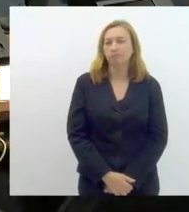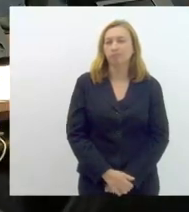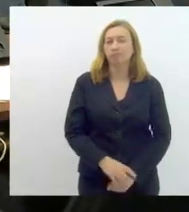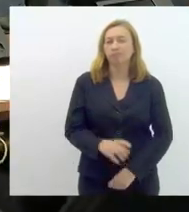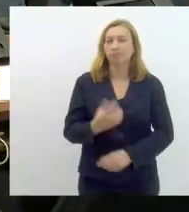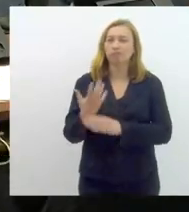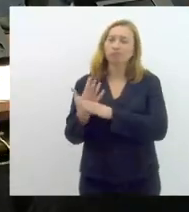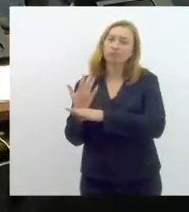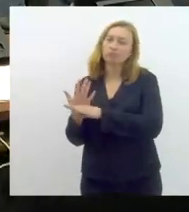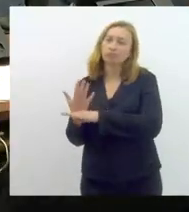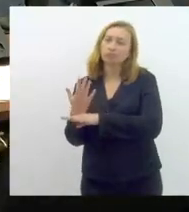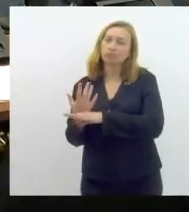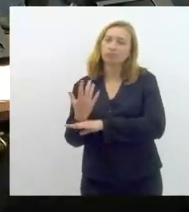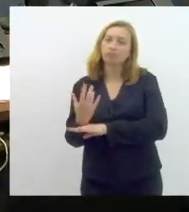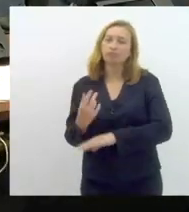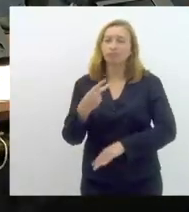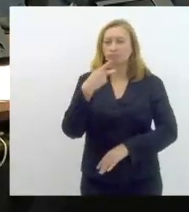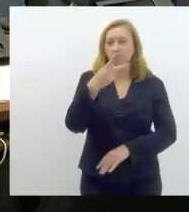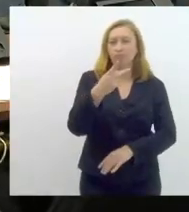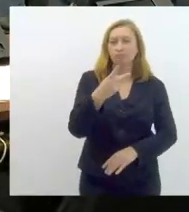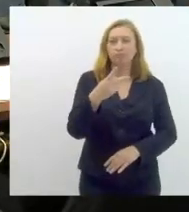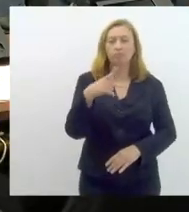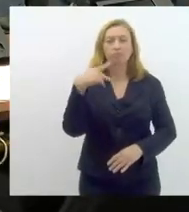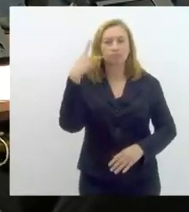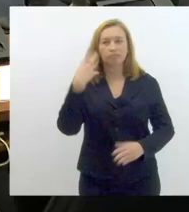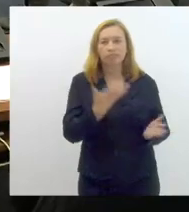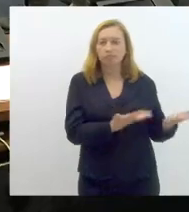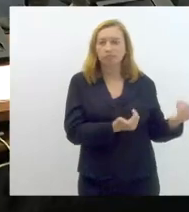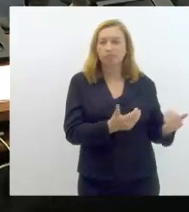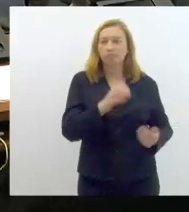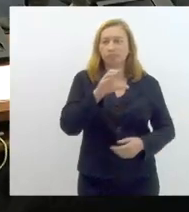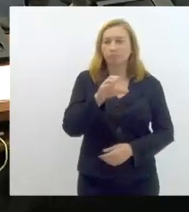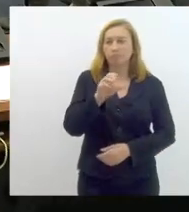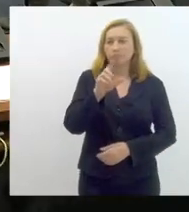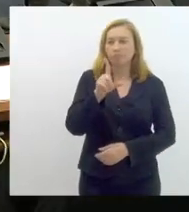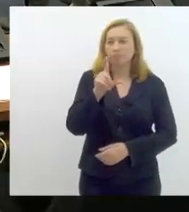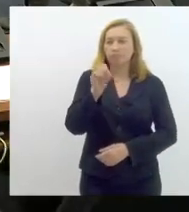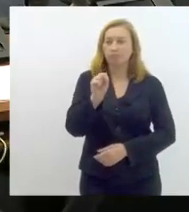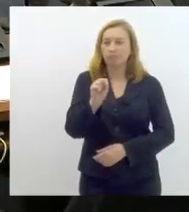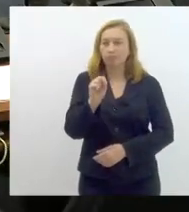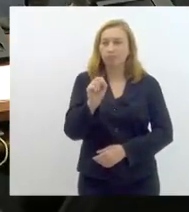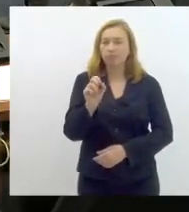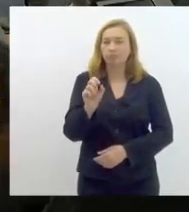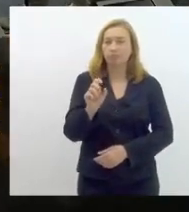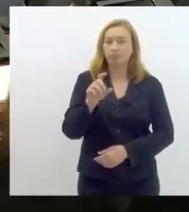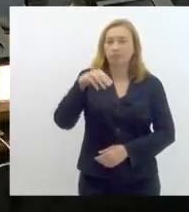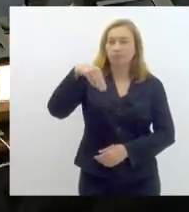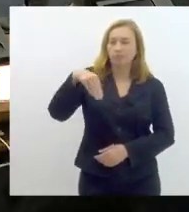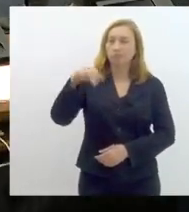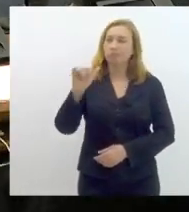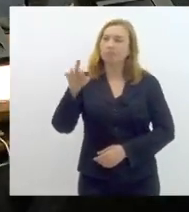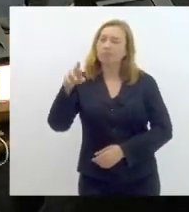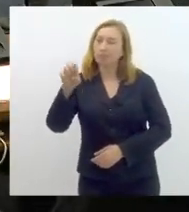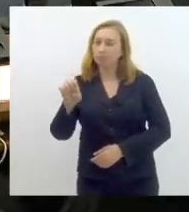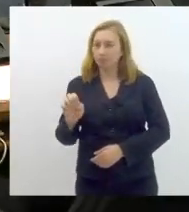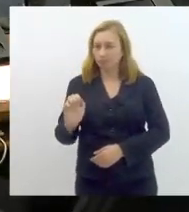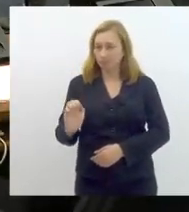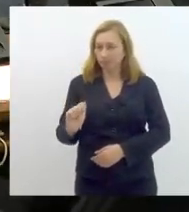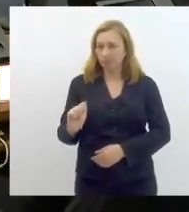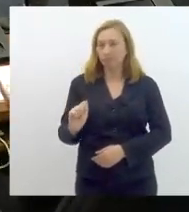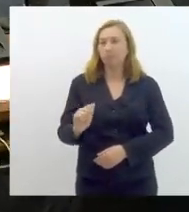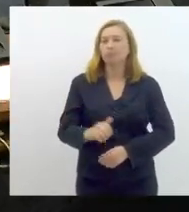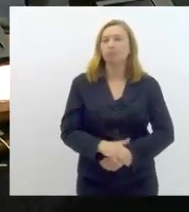Duque de Caxias, dois parlamentares, Caio Luiz dos Santos e Milena Vitória da Silva